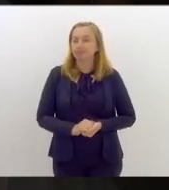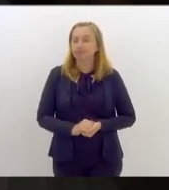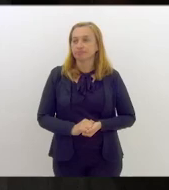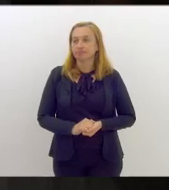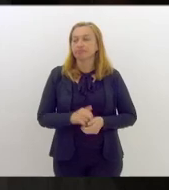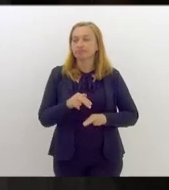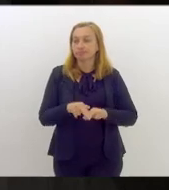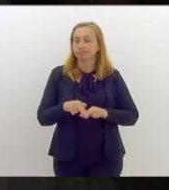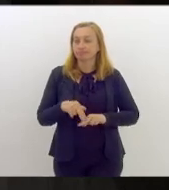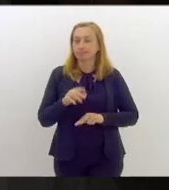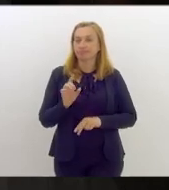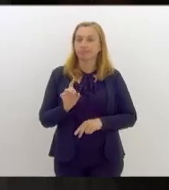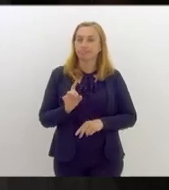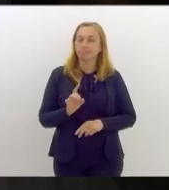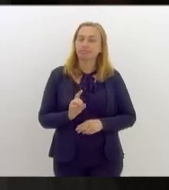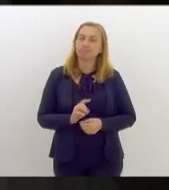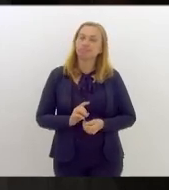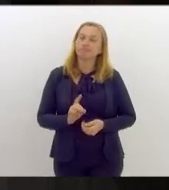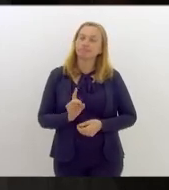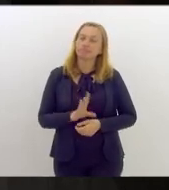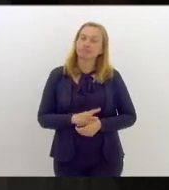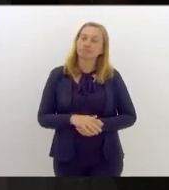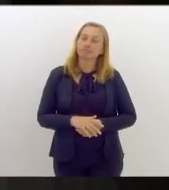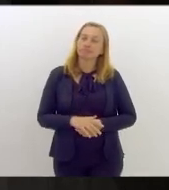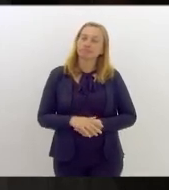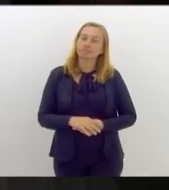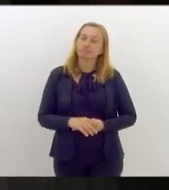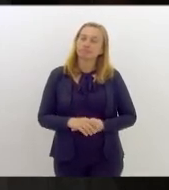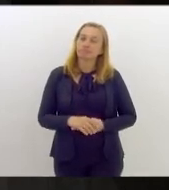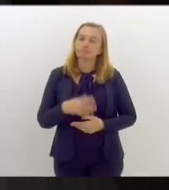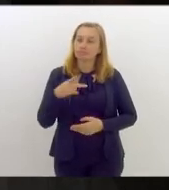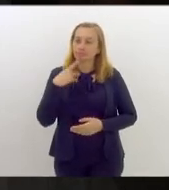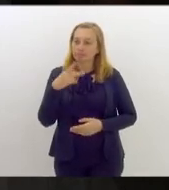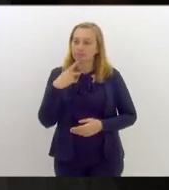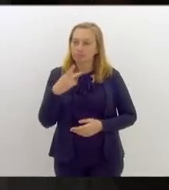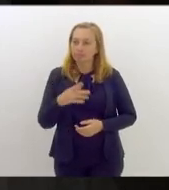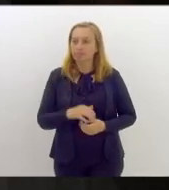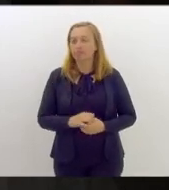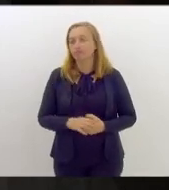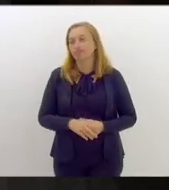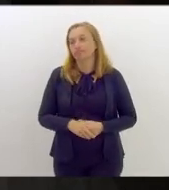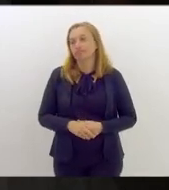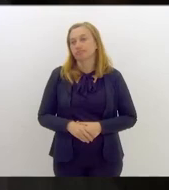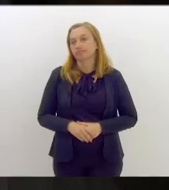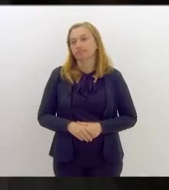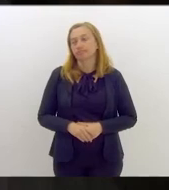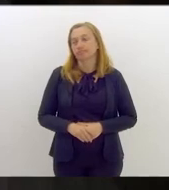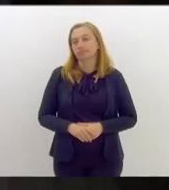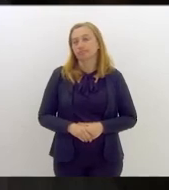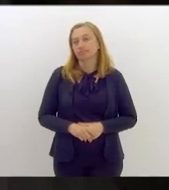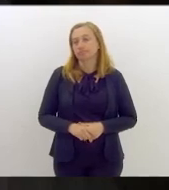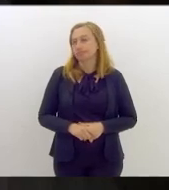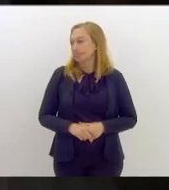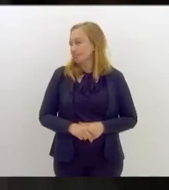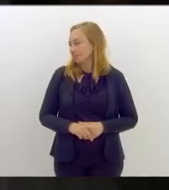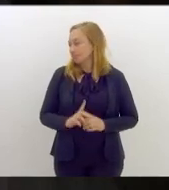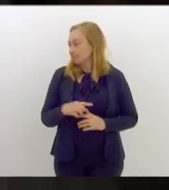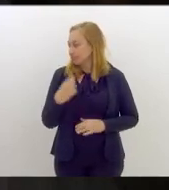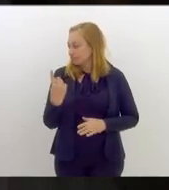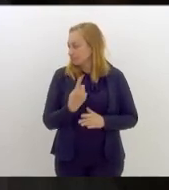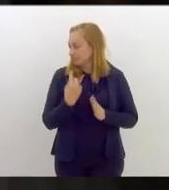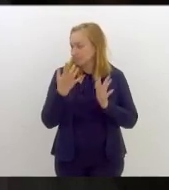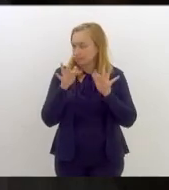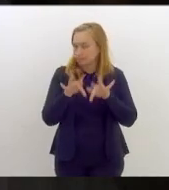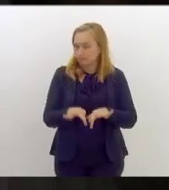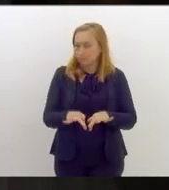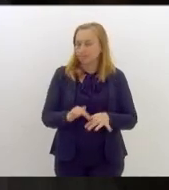E, por último, deputado Marta Rocha, dizer que nós vamos encerrar,